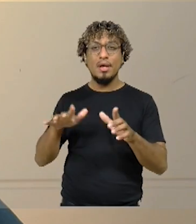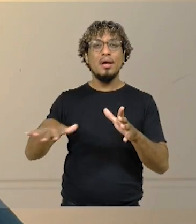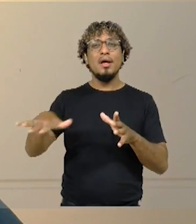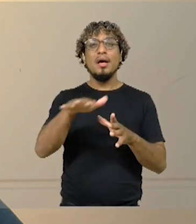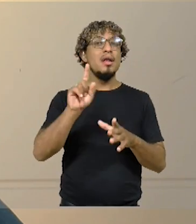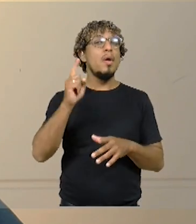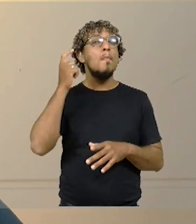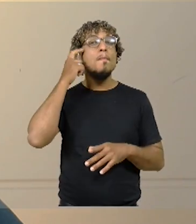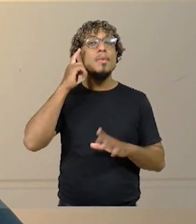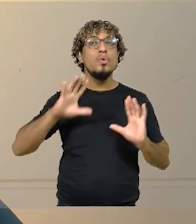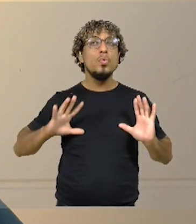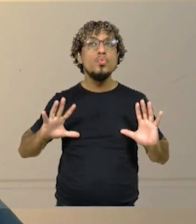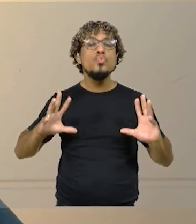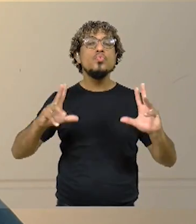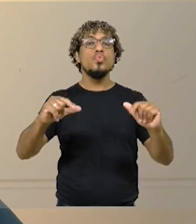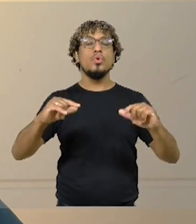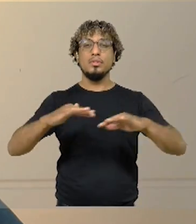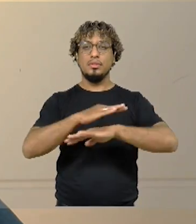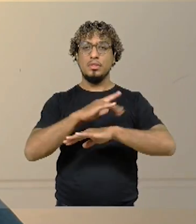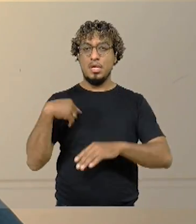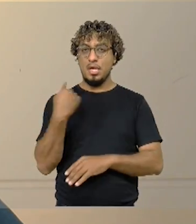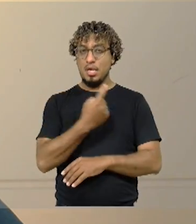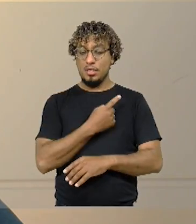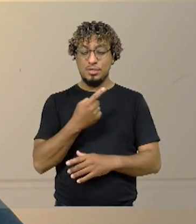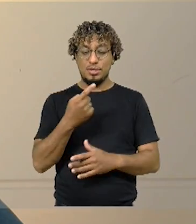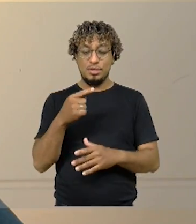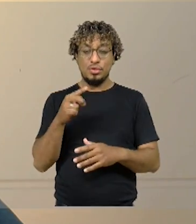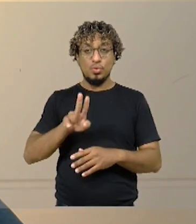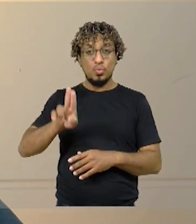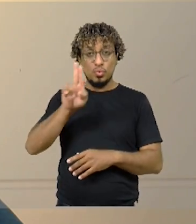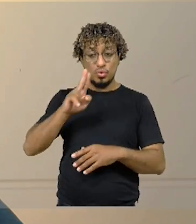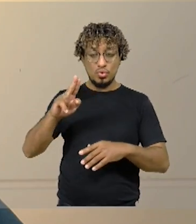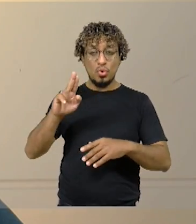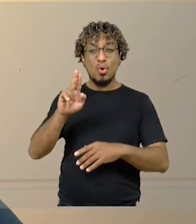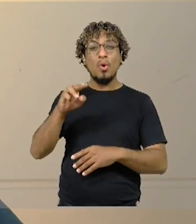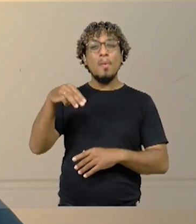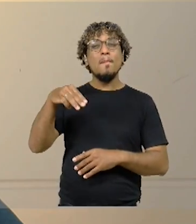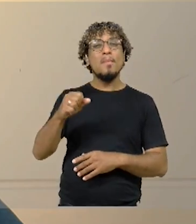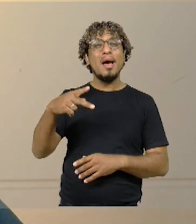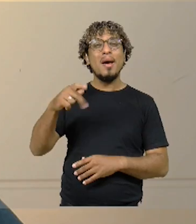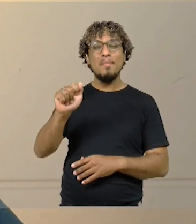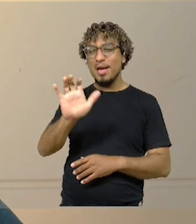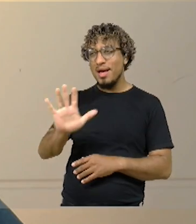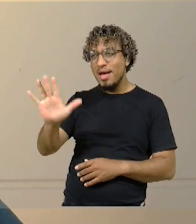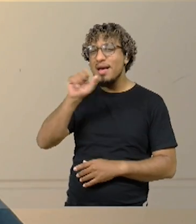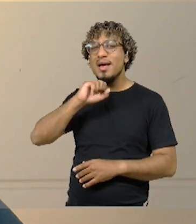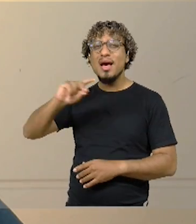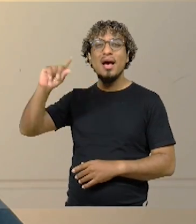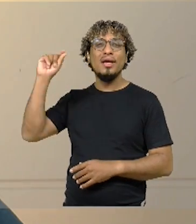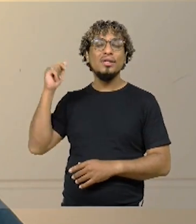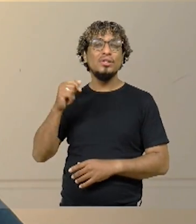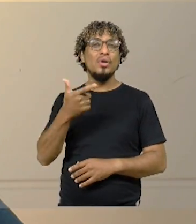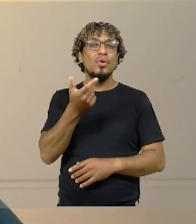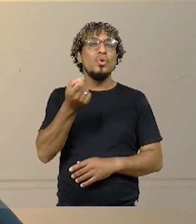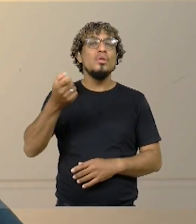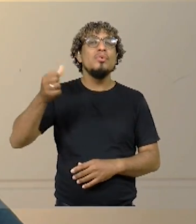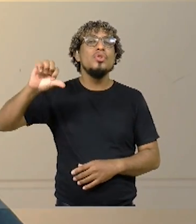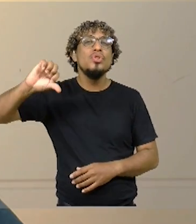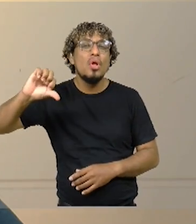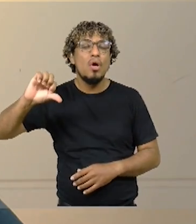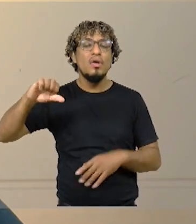do jeito que está? Quais são as suas propostas? Sim, inclusive eu participei de toda a discussão do plano diretor. Eu sou conselheiro da cidade de São Luís